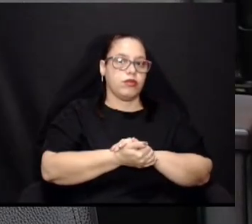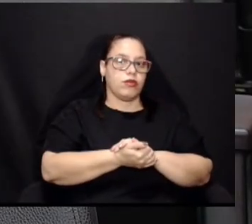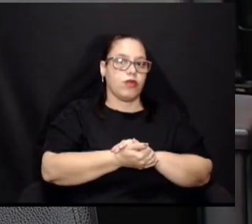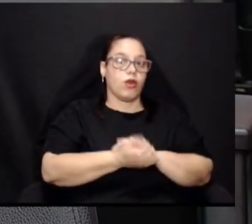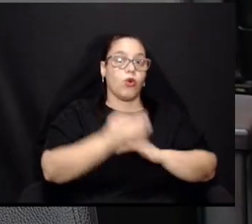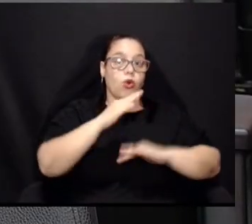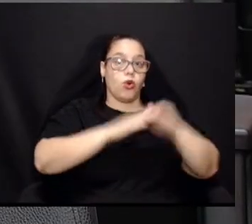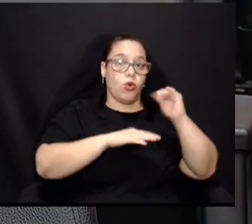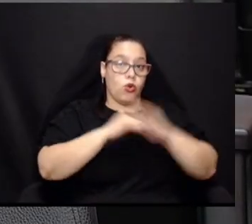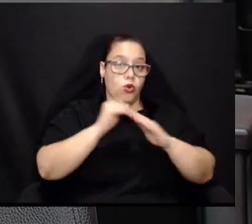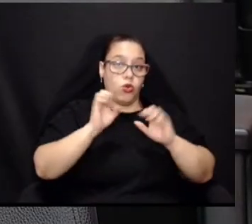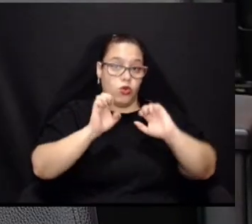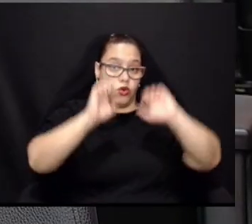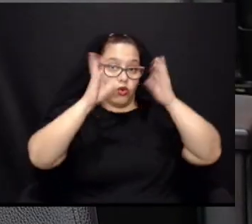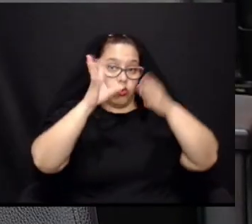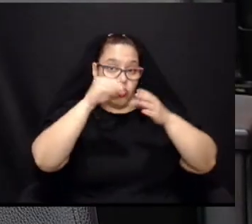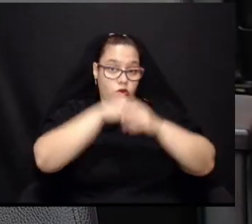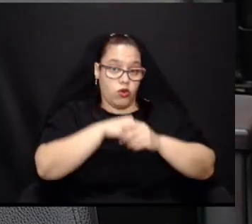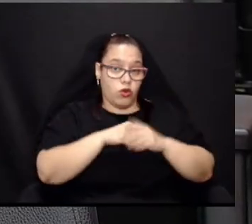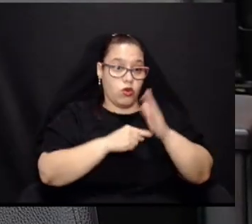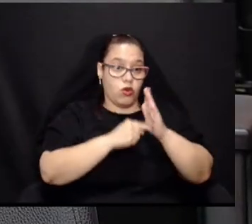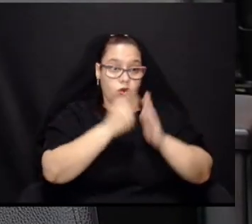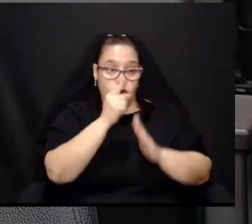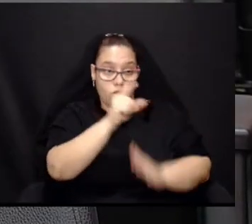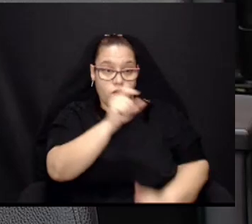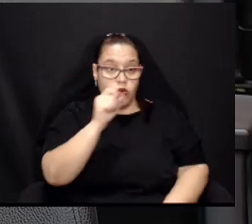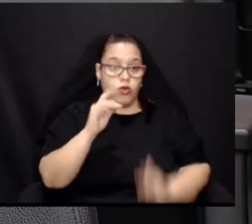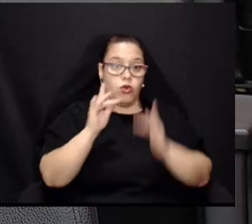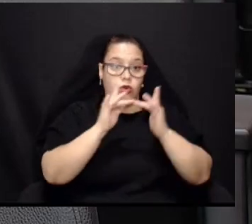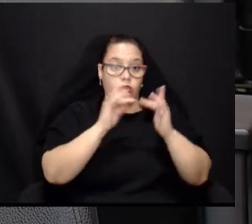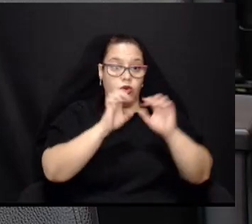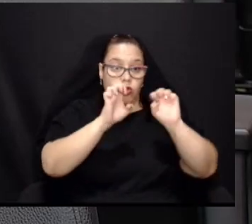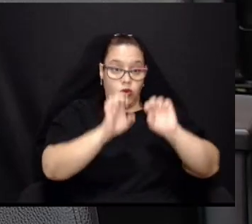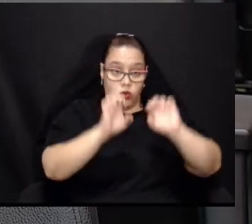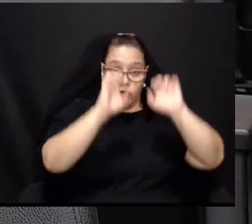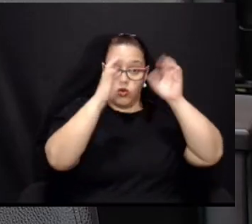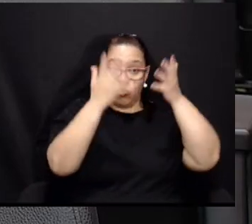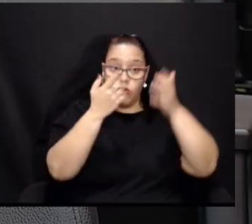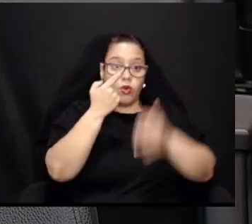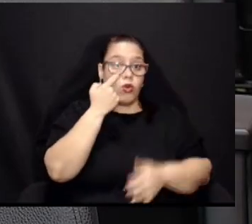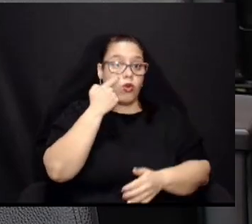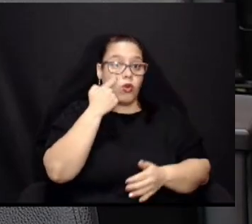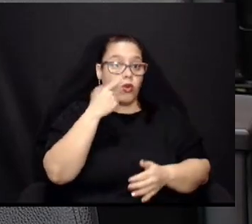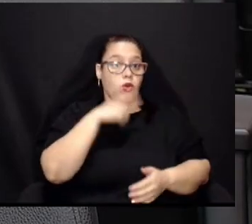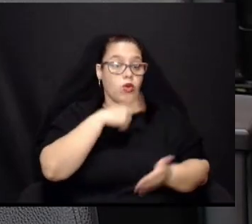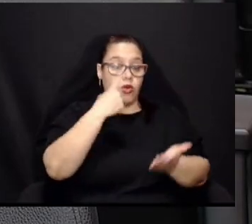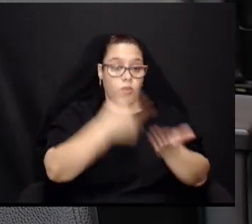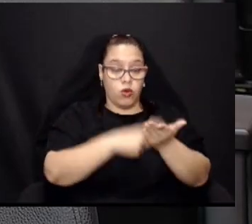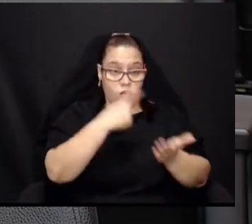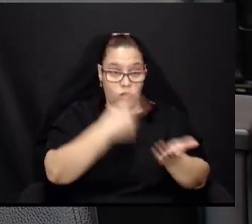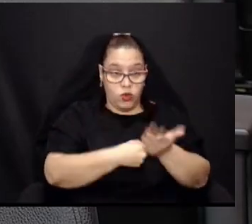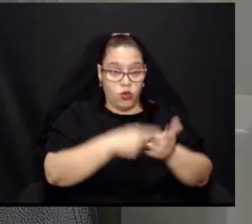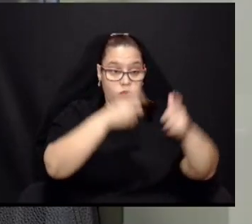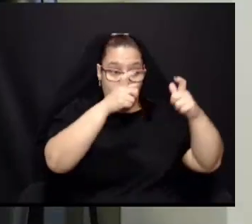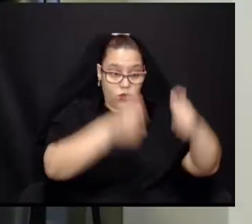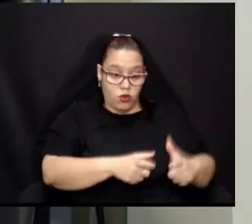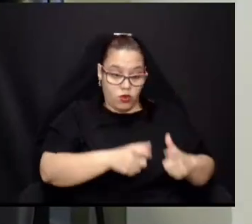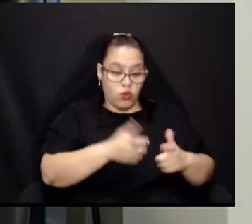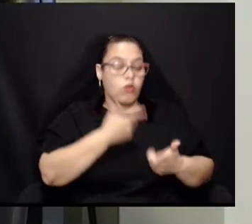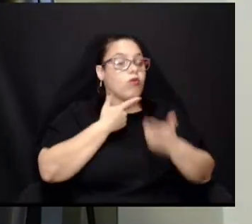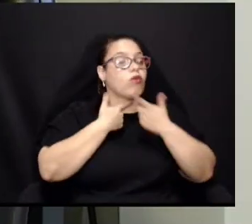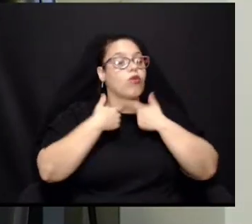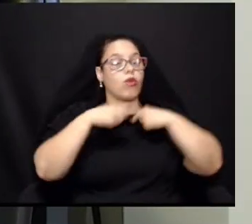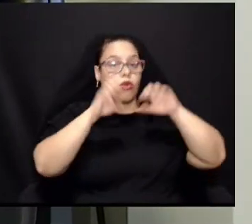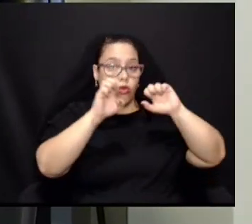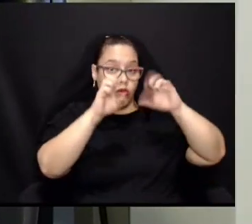evento na Câmara, o primeiro passo é entrar em contato com o cerimonial para verificar se tem disponibilidade do espaço que a pessoa deseja fazer o evento, e a partir daí